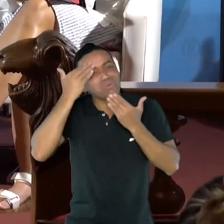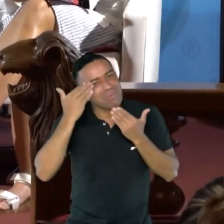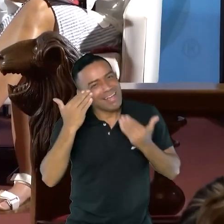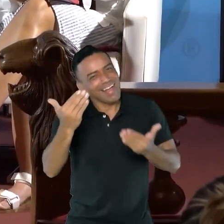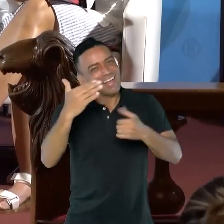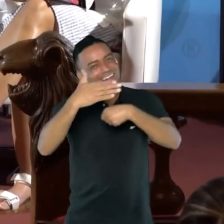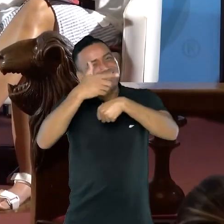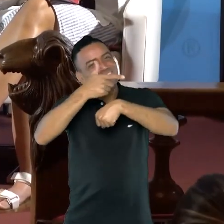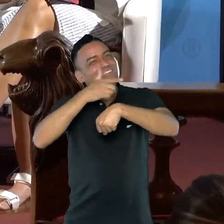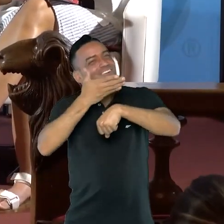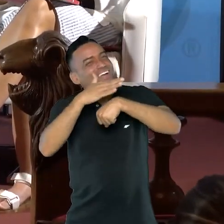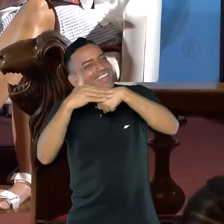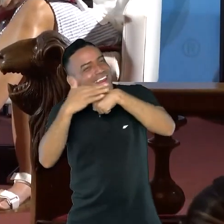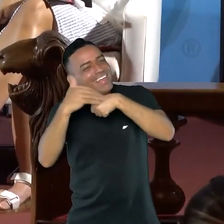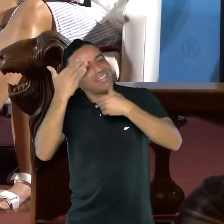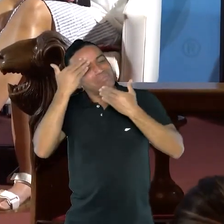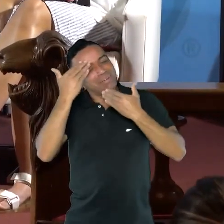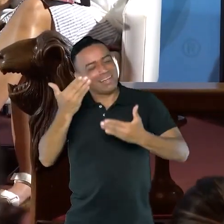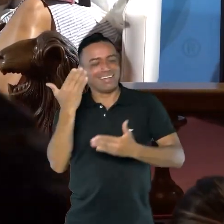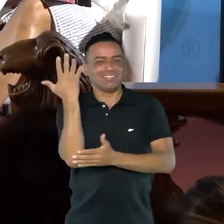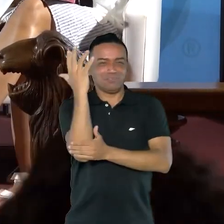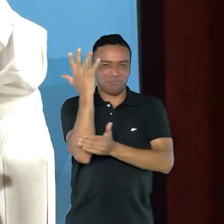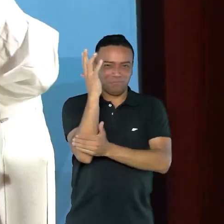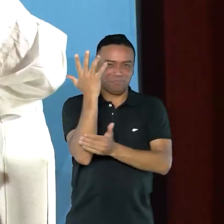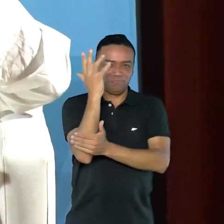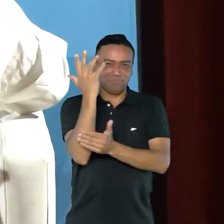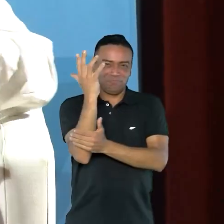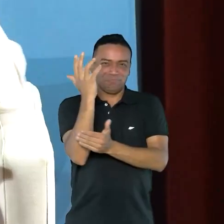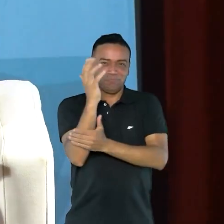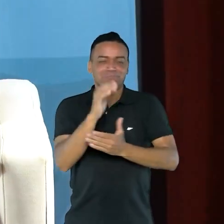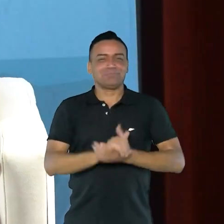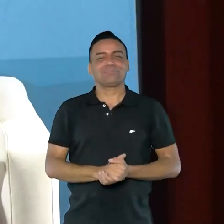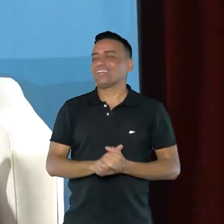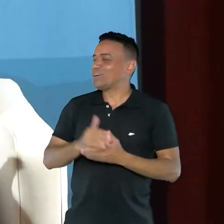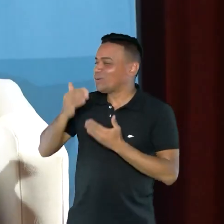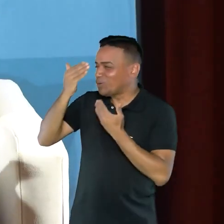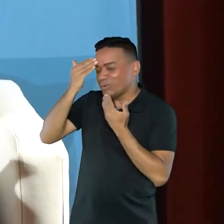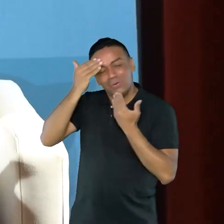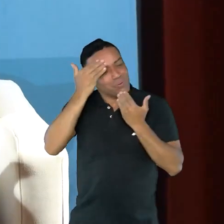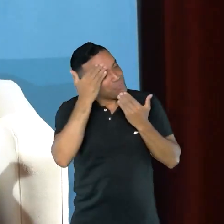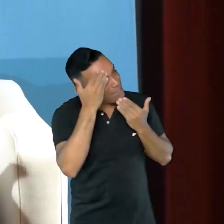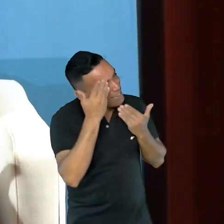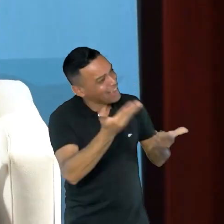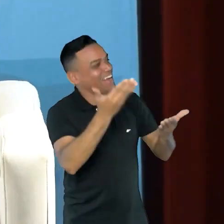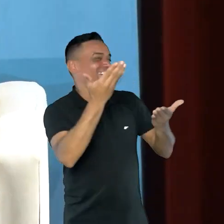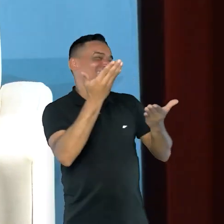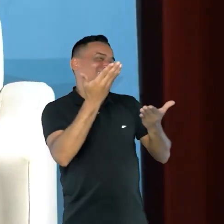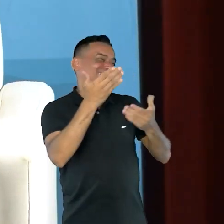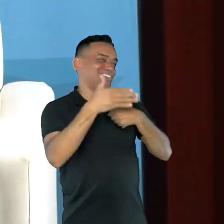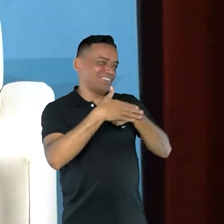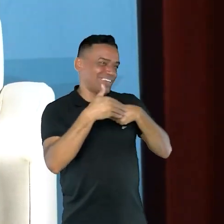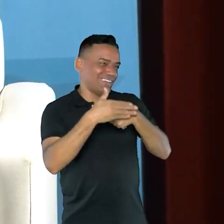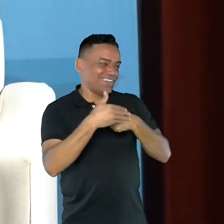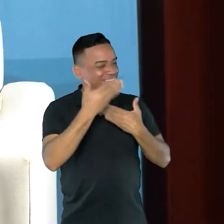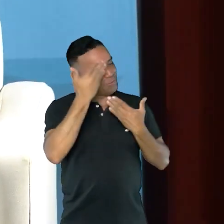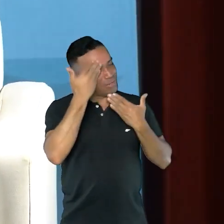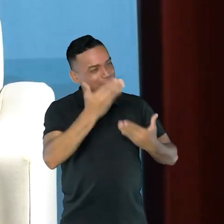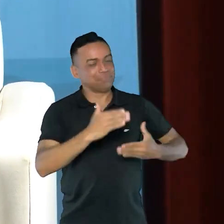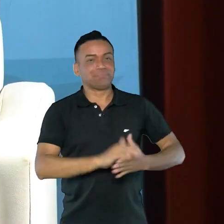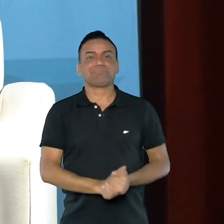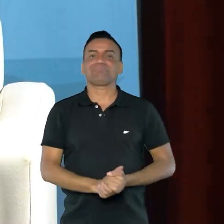Obrigada, querida. sabe que